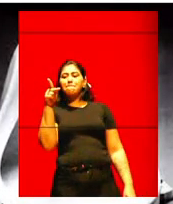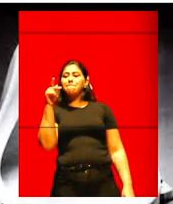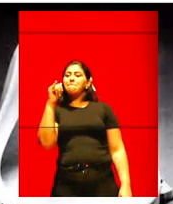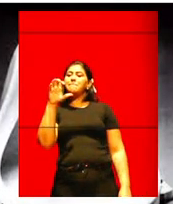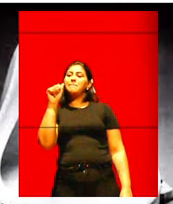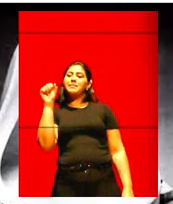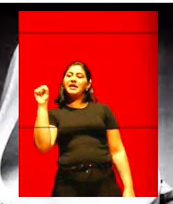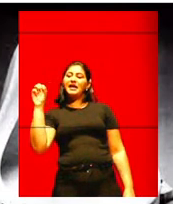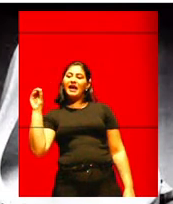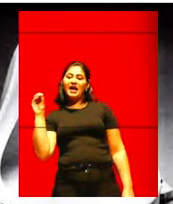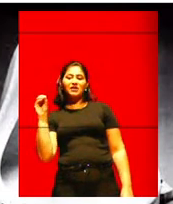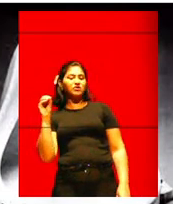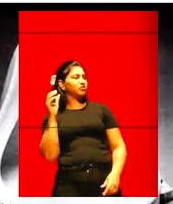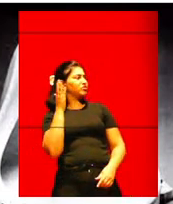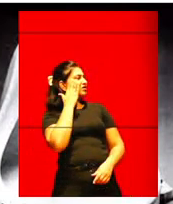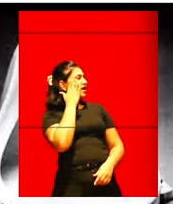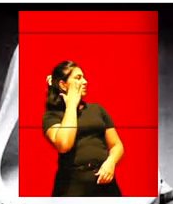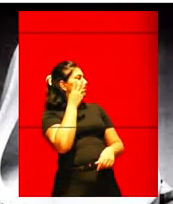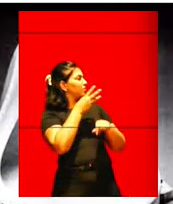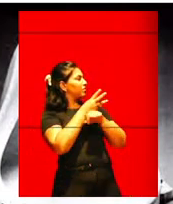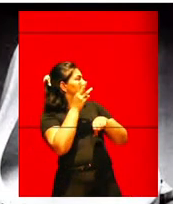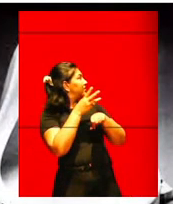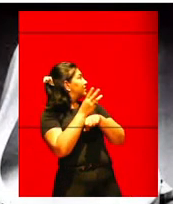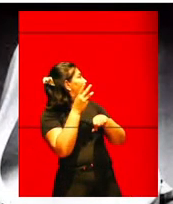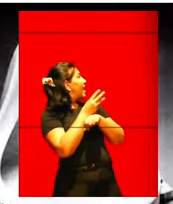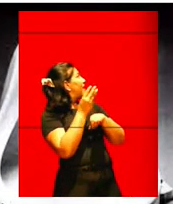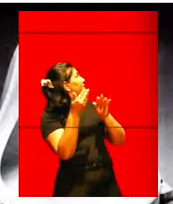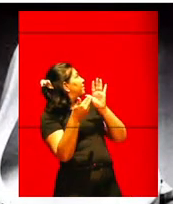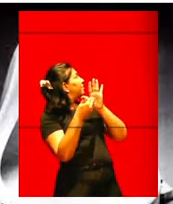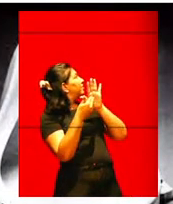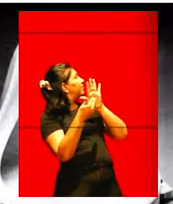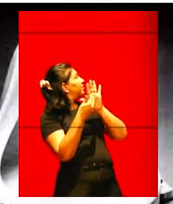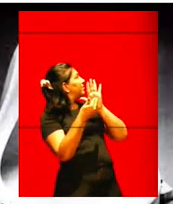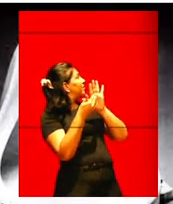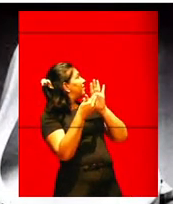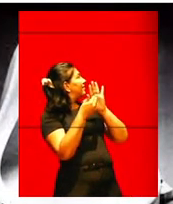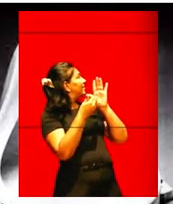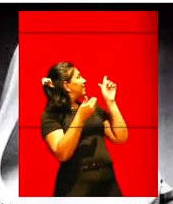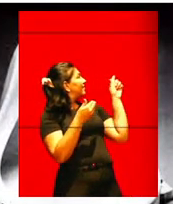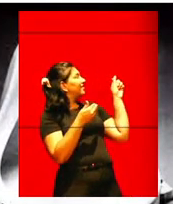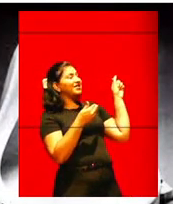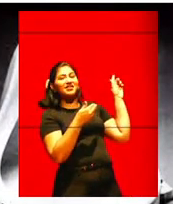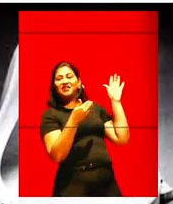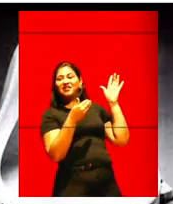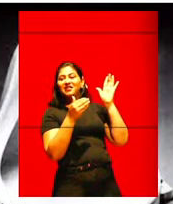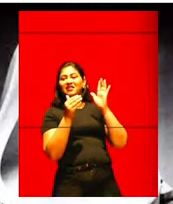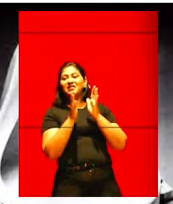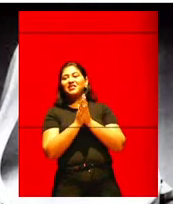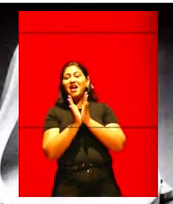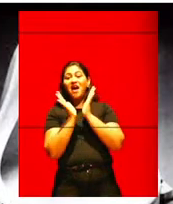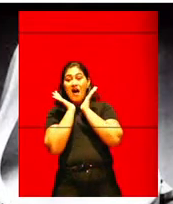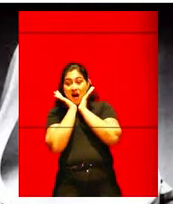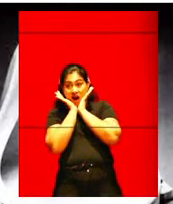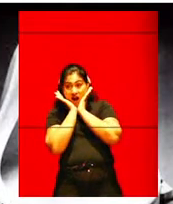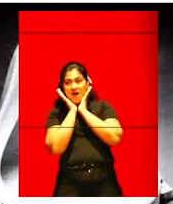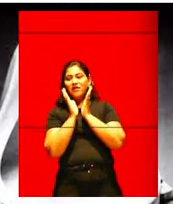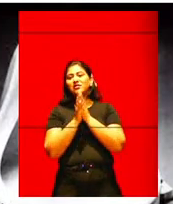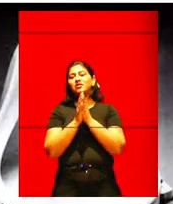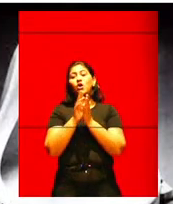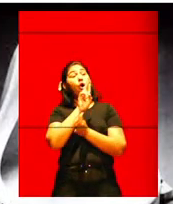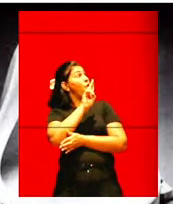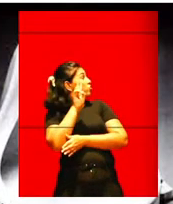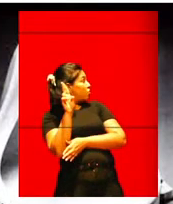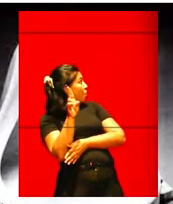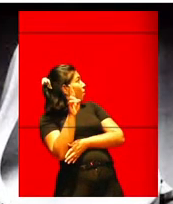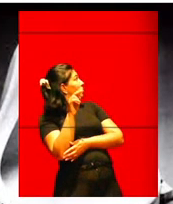uma figurinha no WhatsApp lá, ó. Expressionismo, do Eduardo Munch. Chama-se O Grito. Sabe